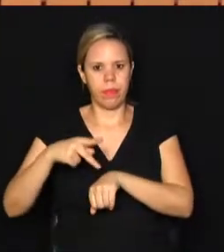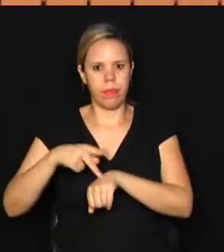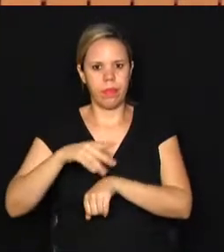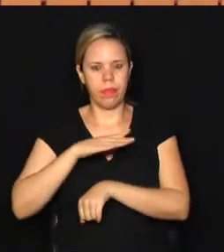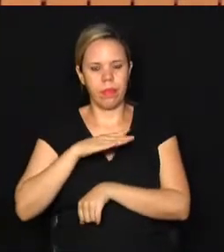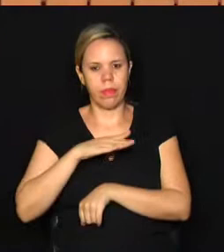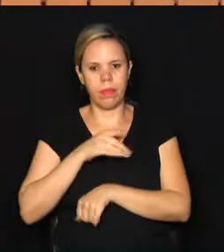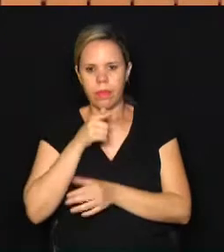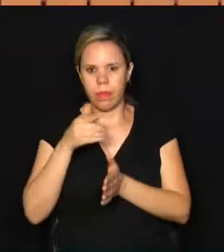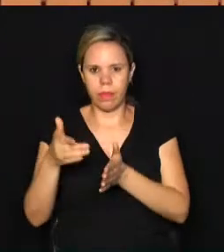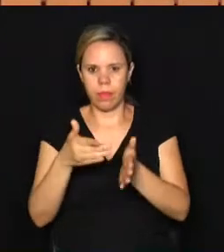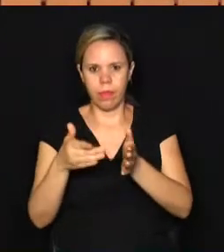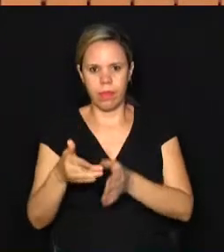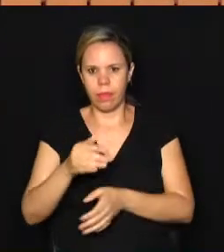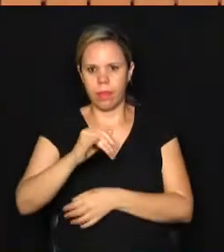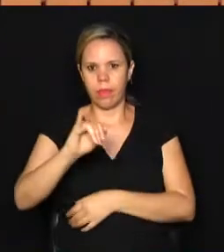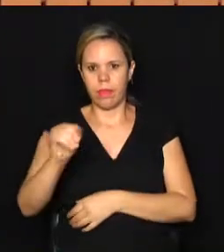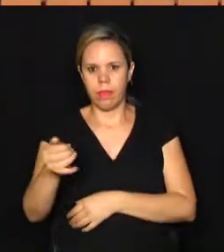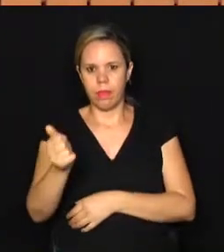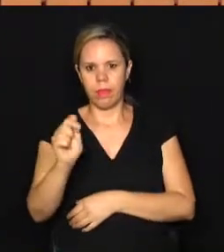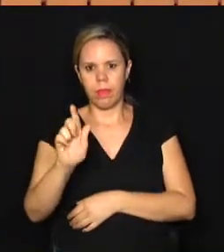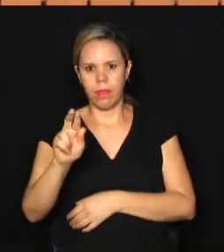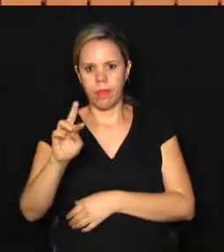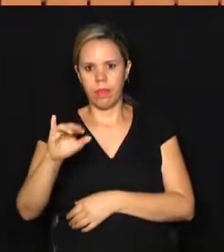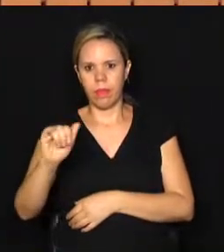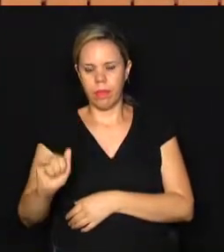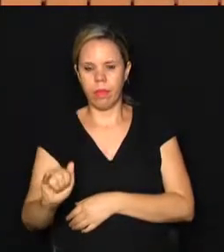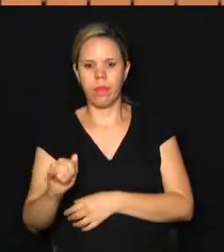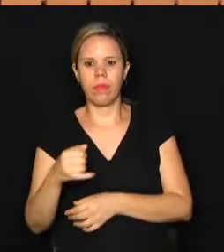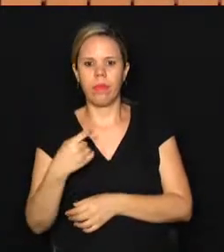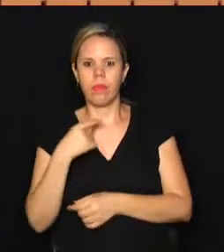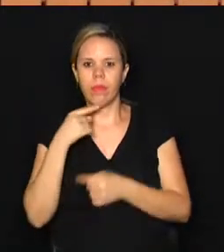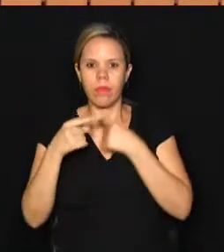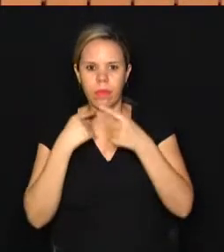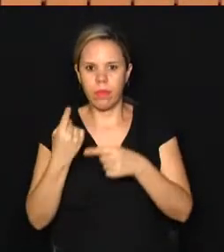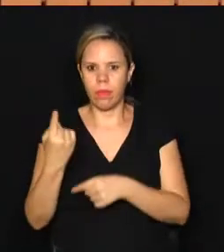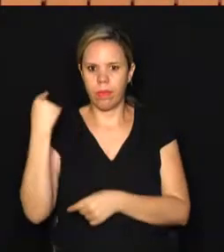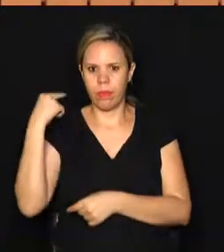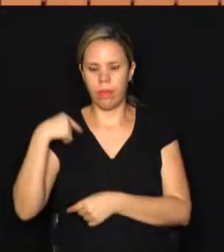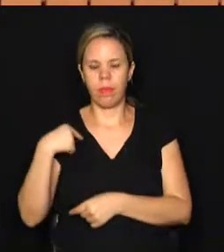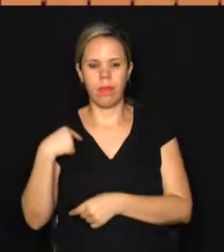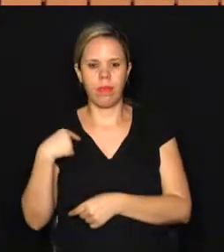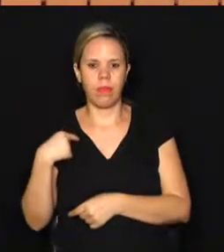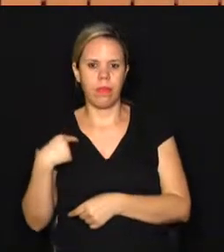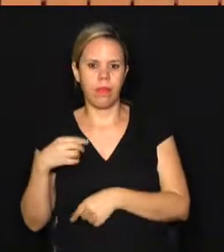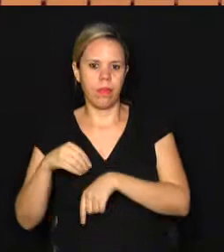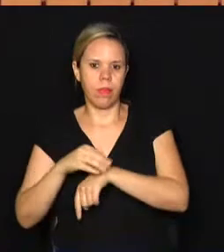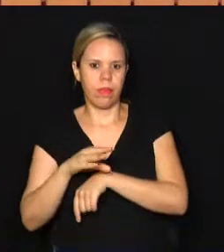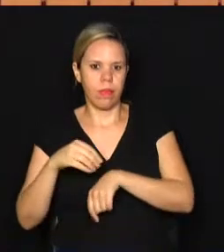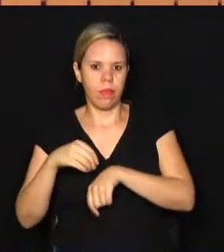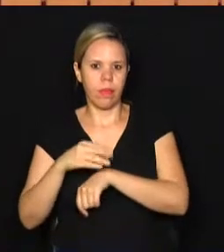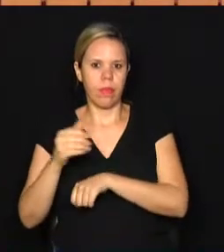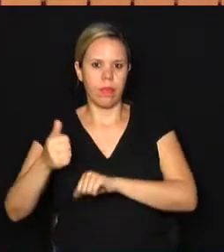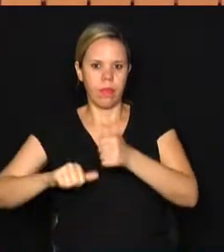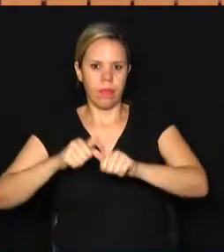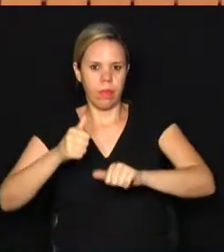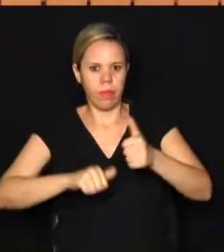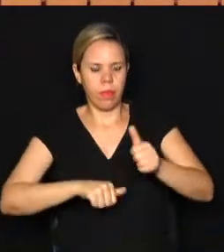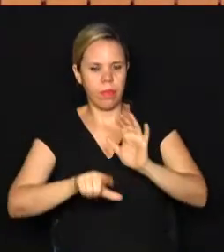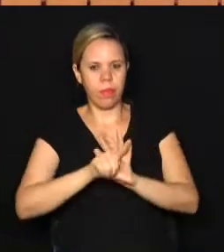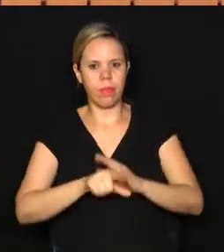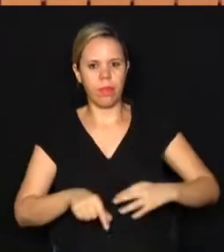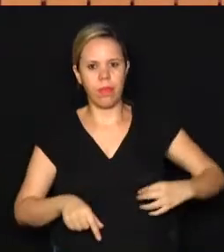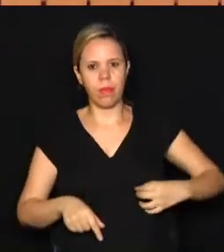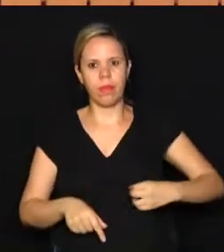Jaguari. E aí esse foi um questionamento que na época eu coloquei durante a tramitação dessa lei, porque a